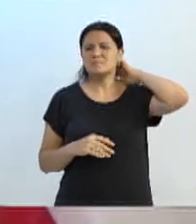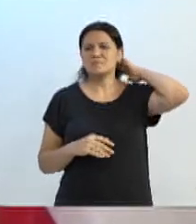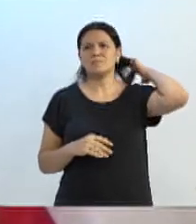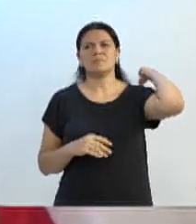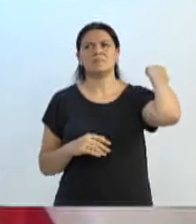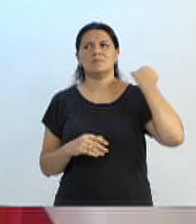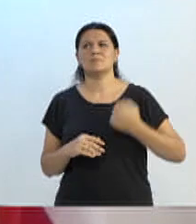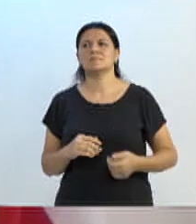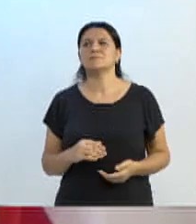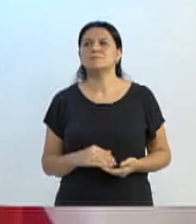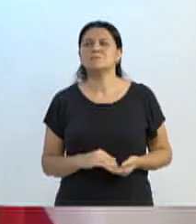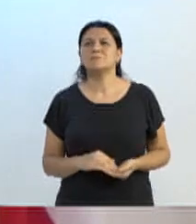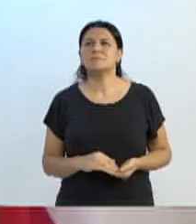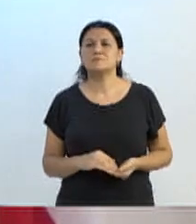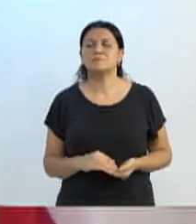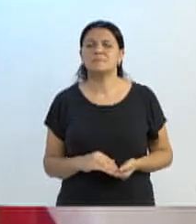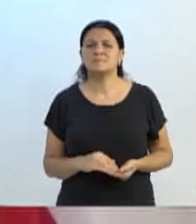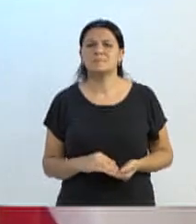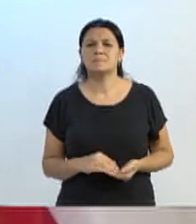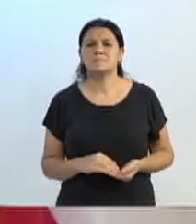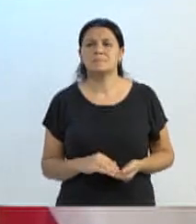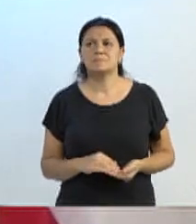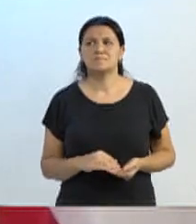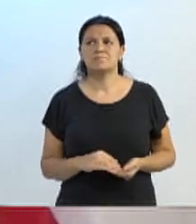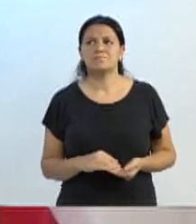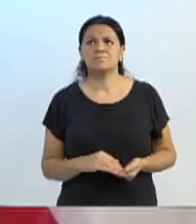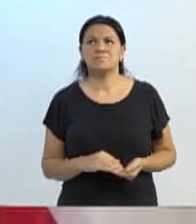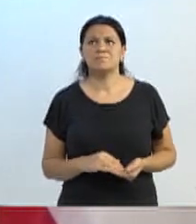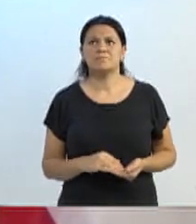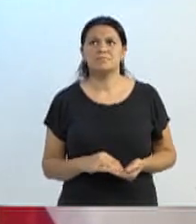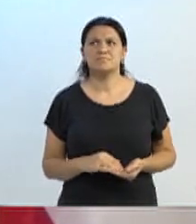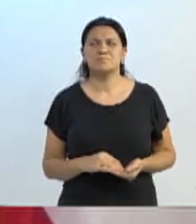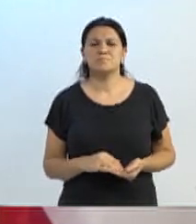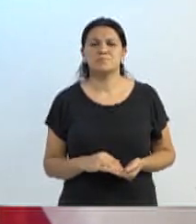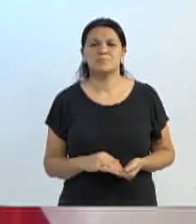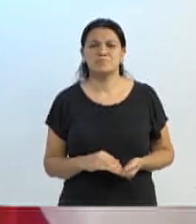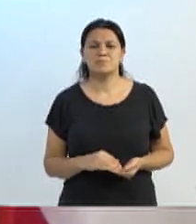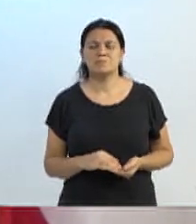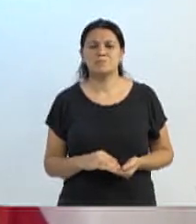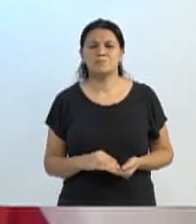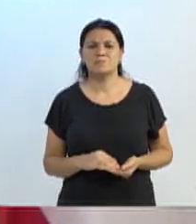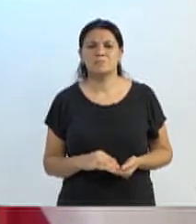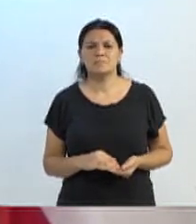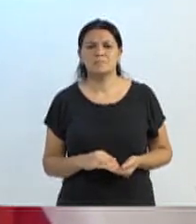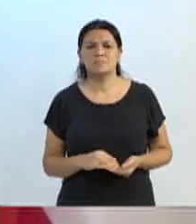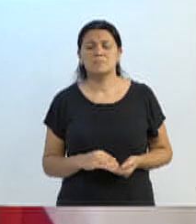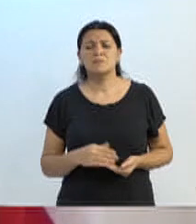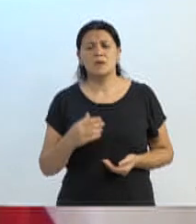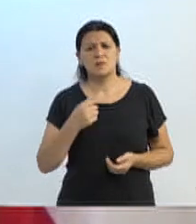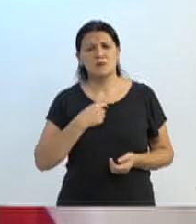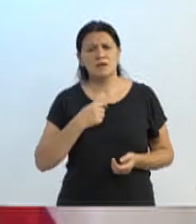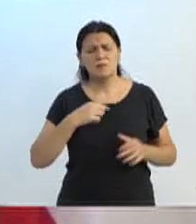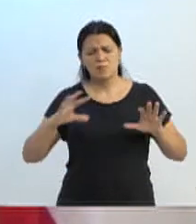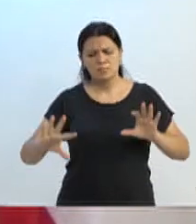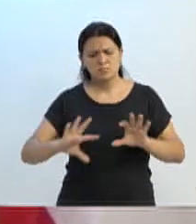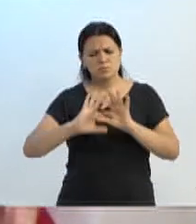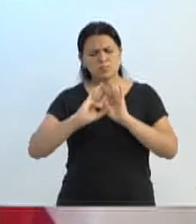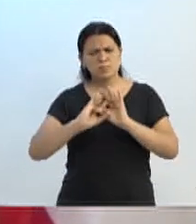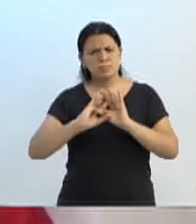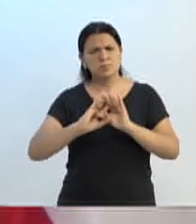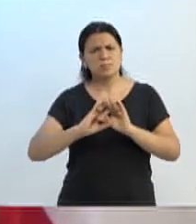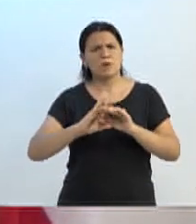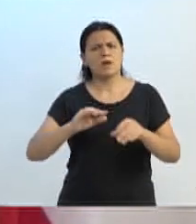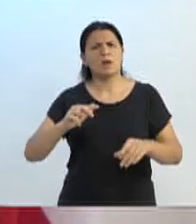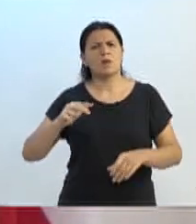Então, eu me uno a esses pacientes, inclusive eu fui questionar os órgãos competentes